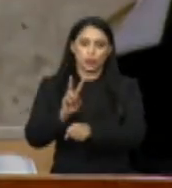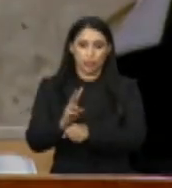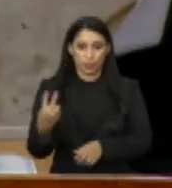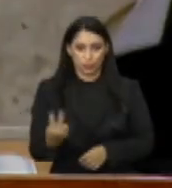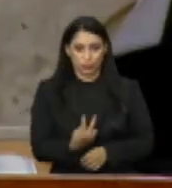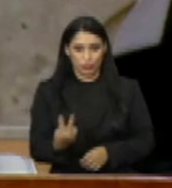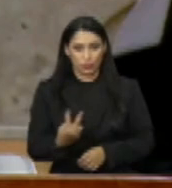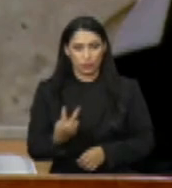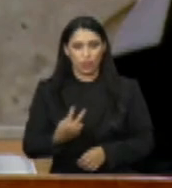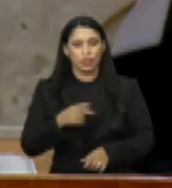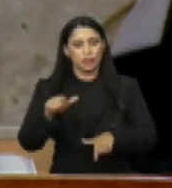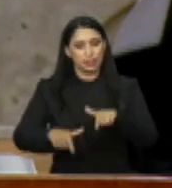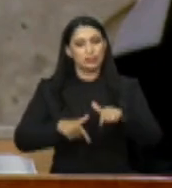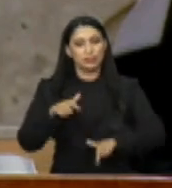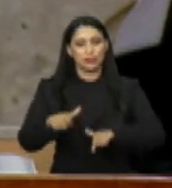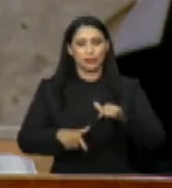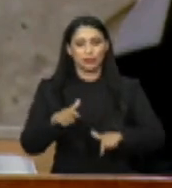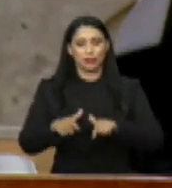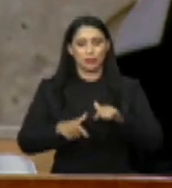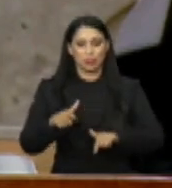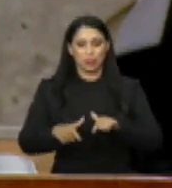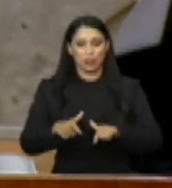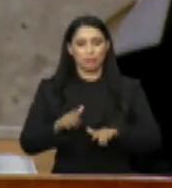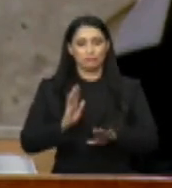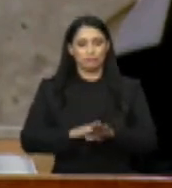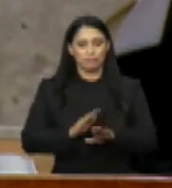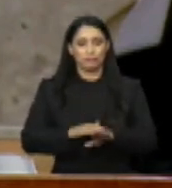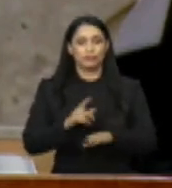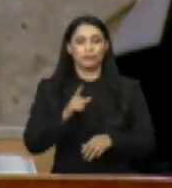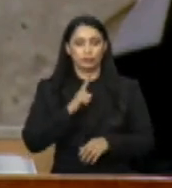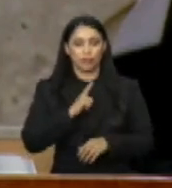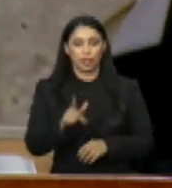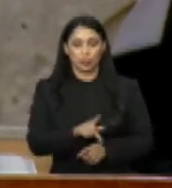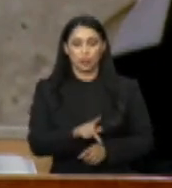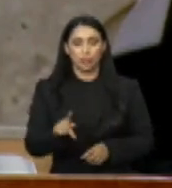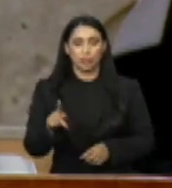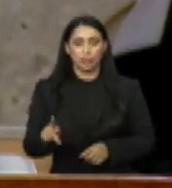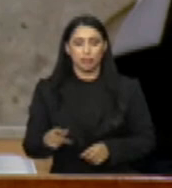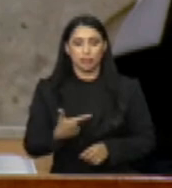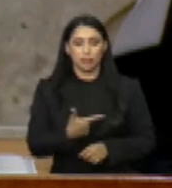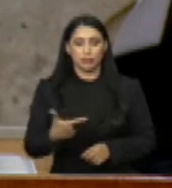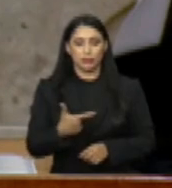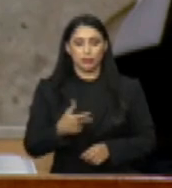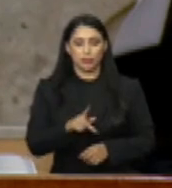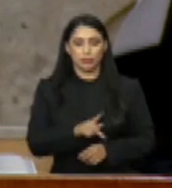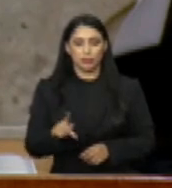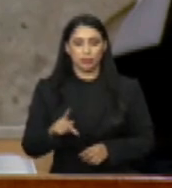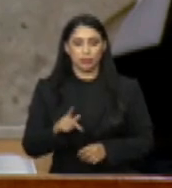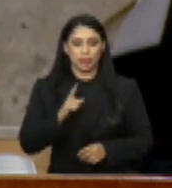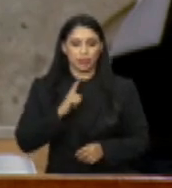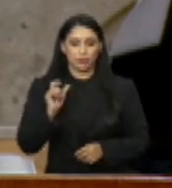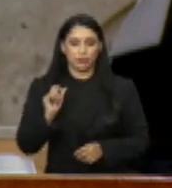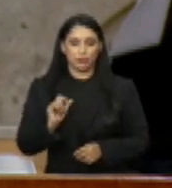ambos nessa nobilíssima função que é a presidência e a vice-presidência da